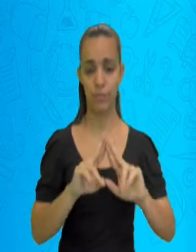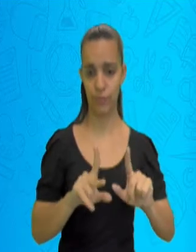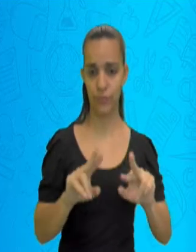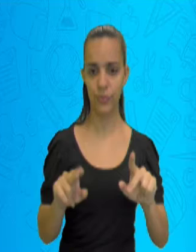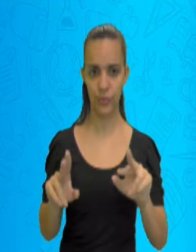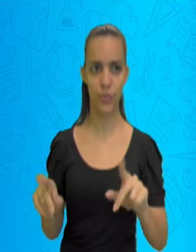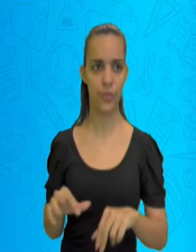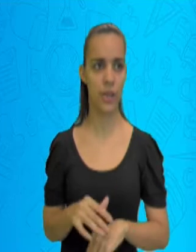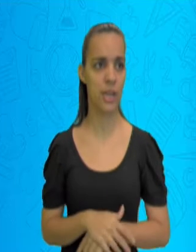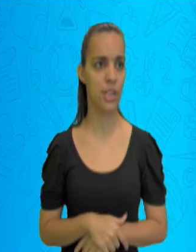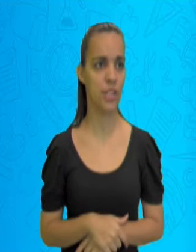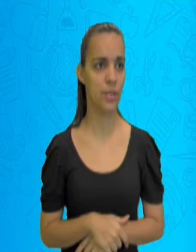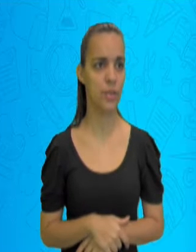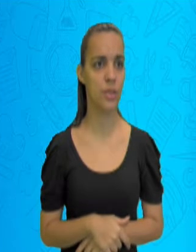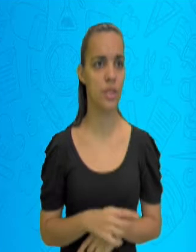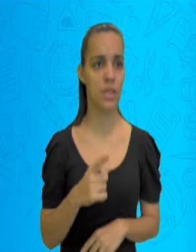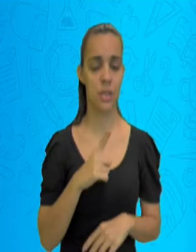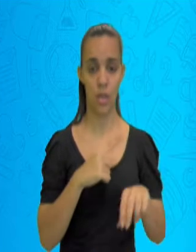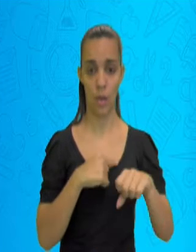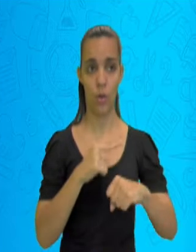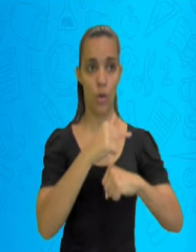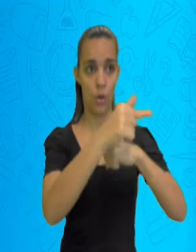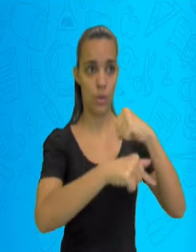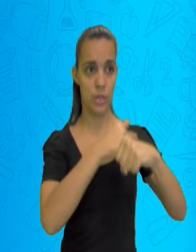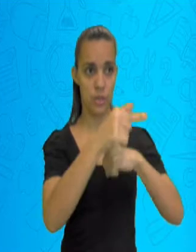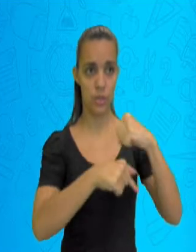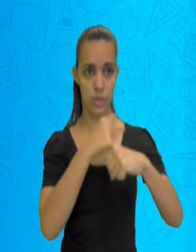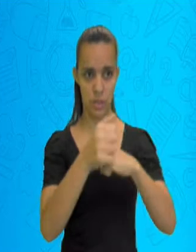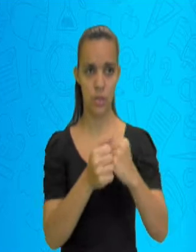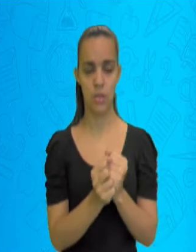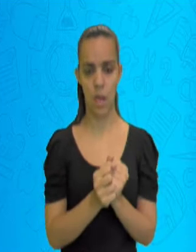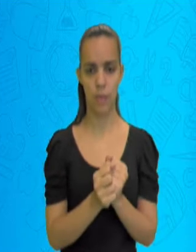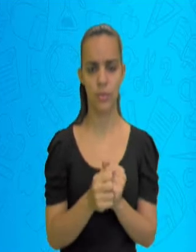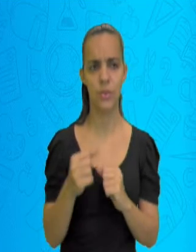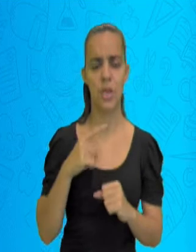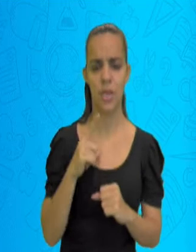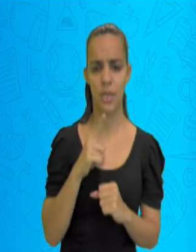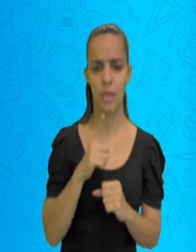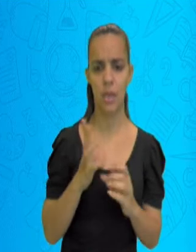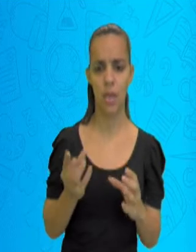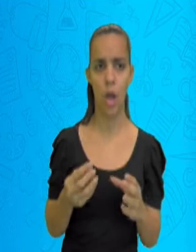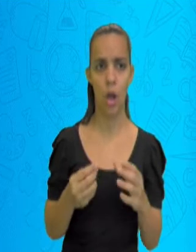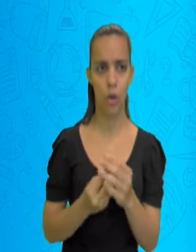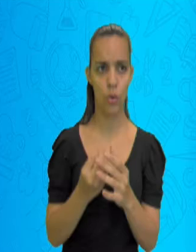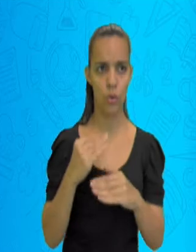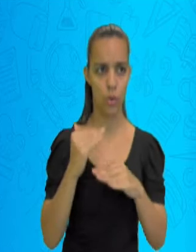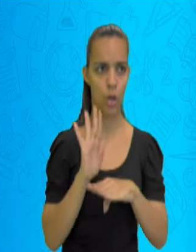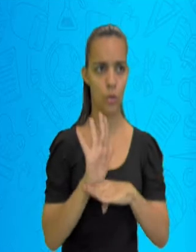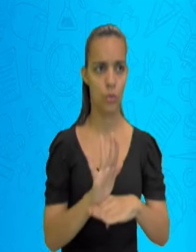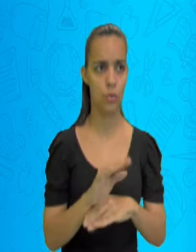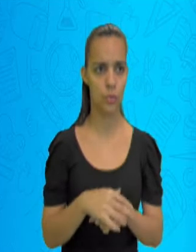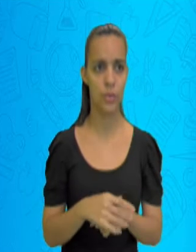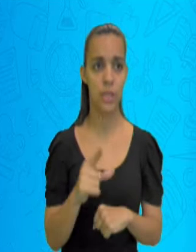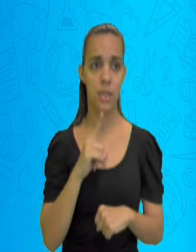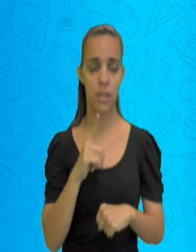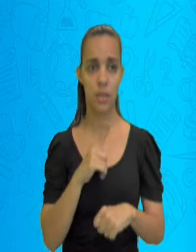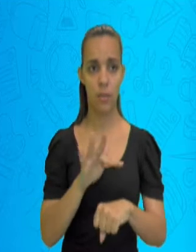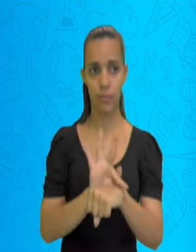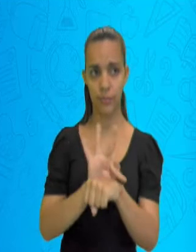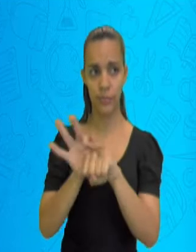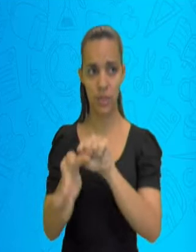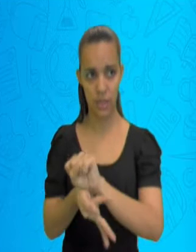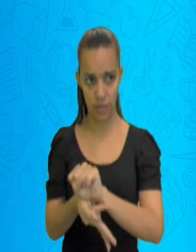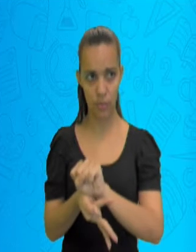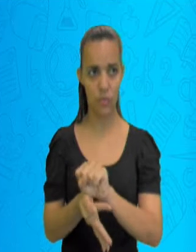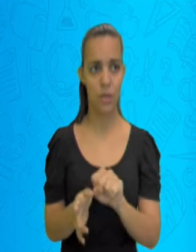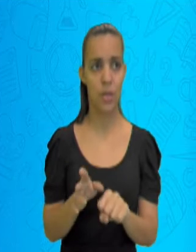diferentes. Então, átomos que constituem elementos químicos. Quando Dalton falou